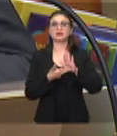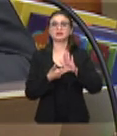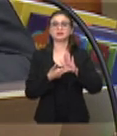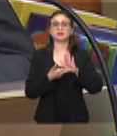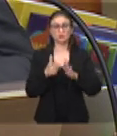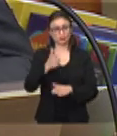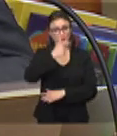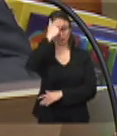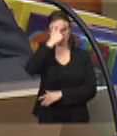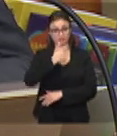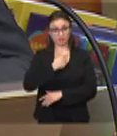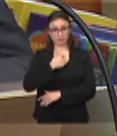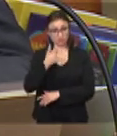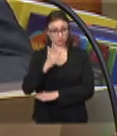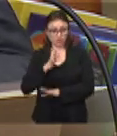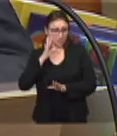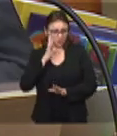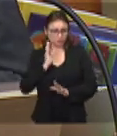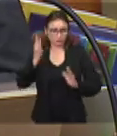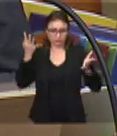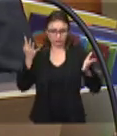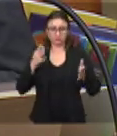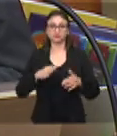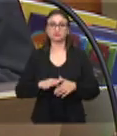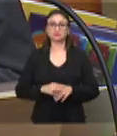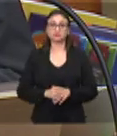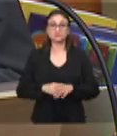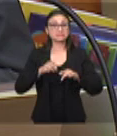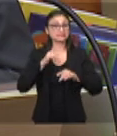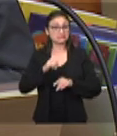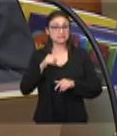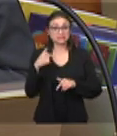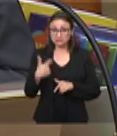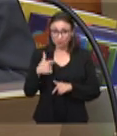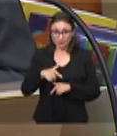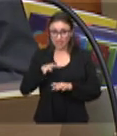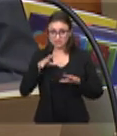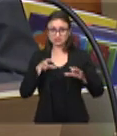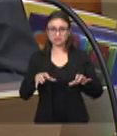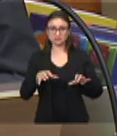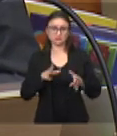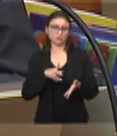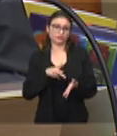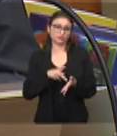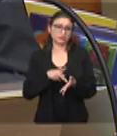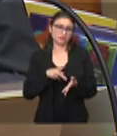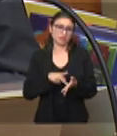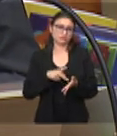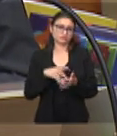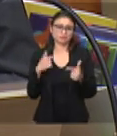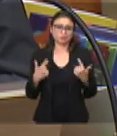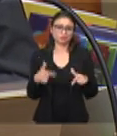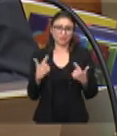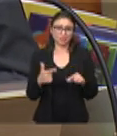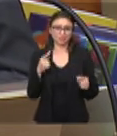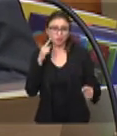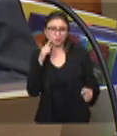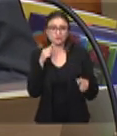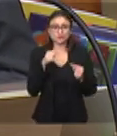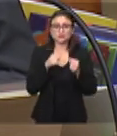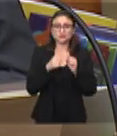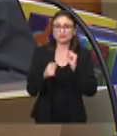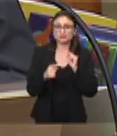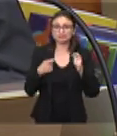mim, está resolvida. Ministro, se não é André assim, Mendonça. De fato, talvez não houvesse